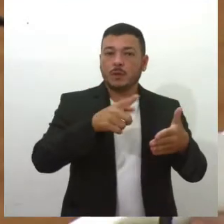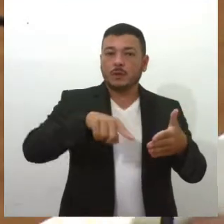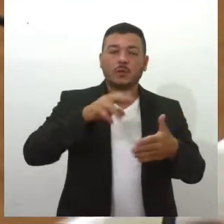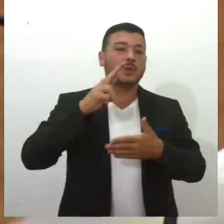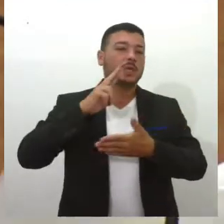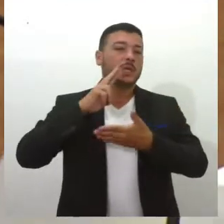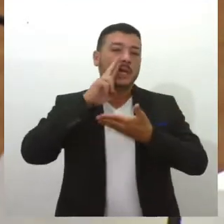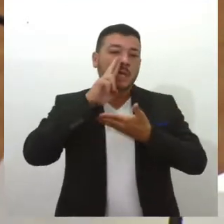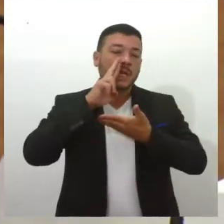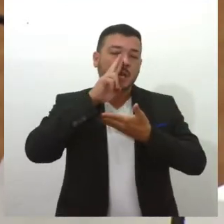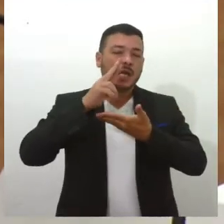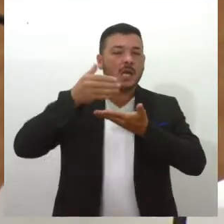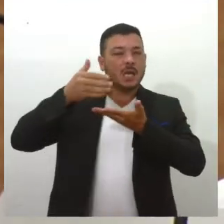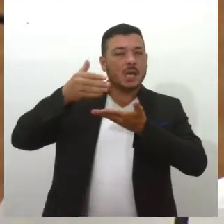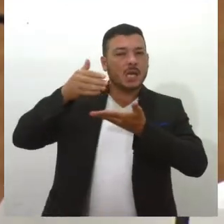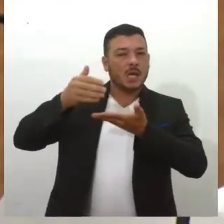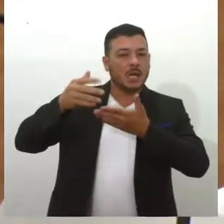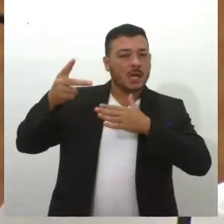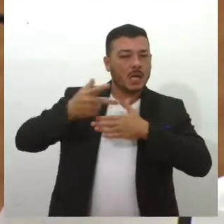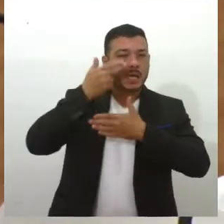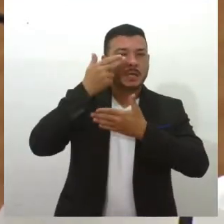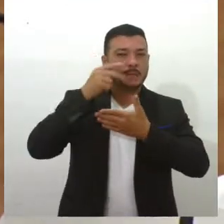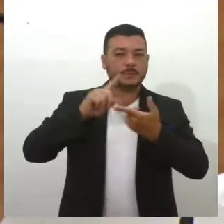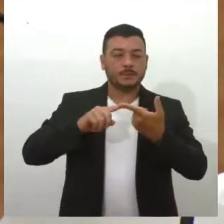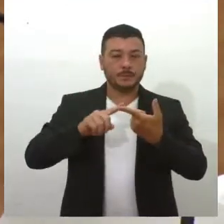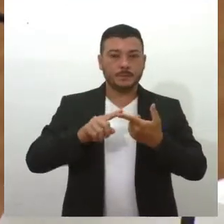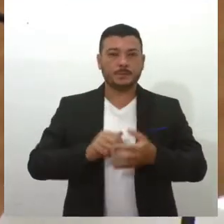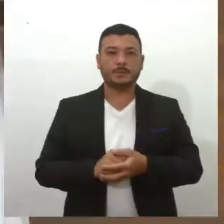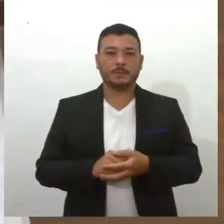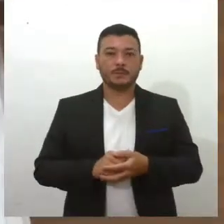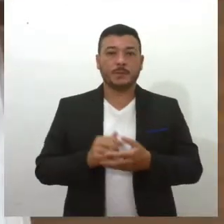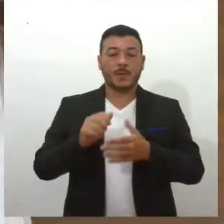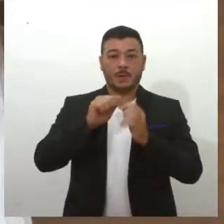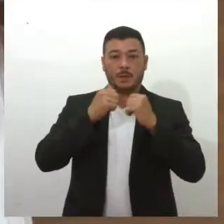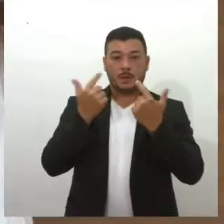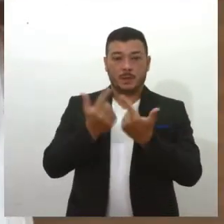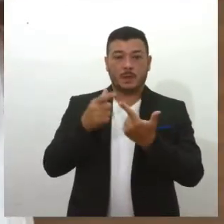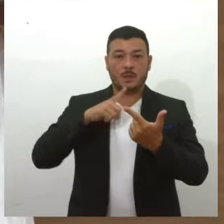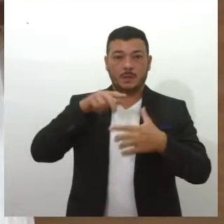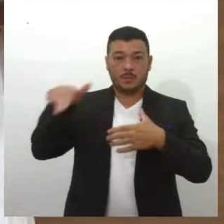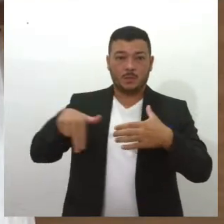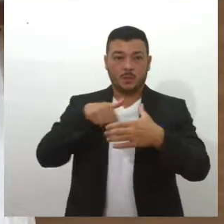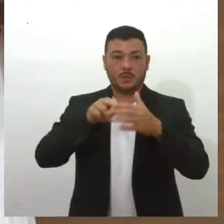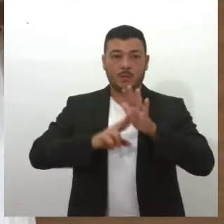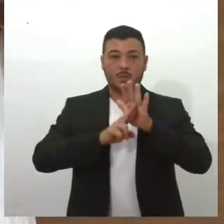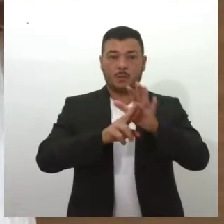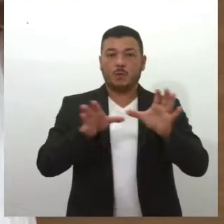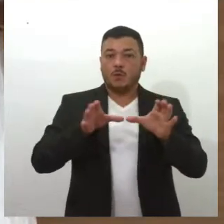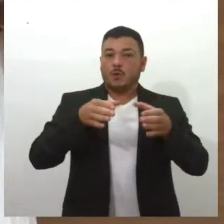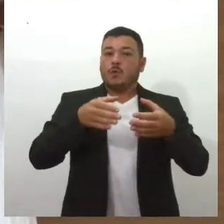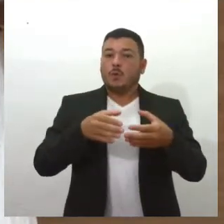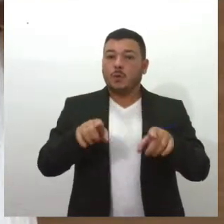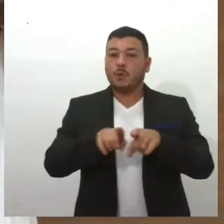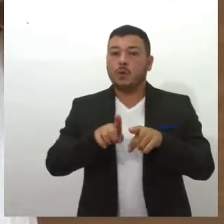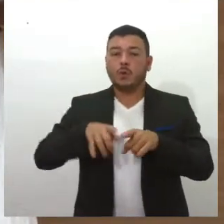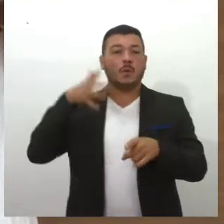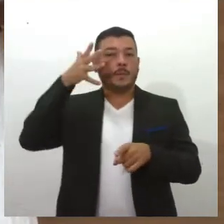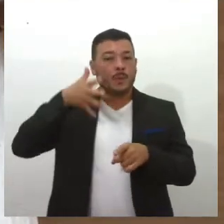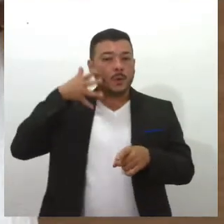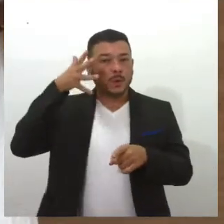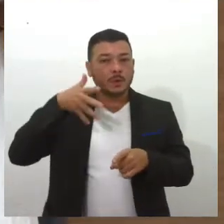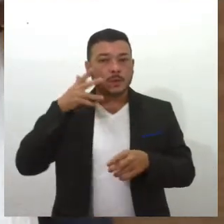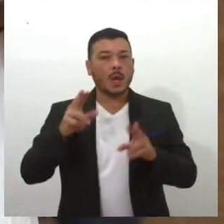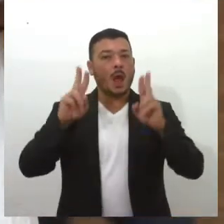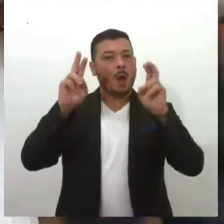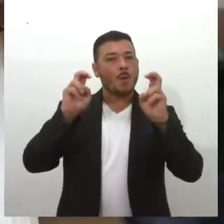cirurgiões bucomaxilofacial. A Assembleia Legislativa de Sergipe recebeu representantes da categoria que palestraram sobre a